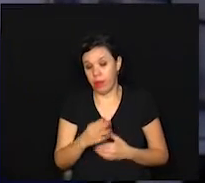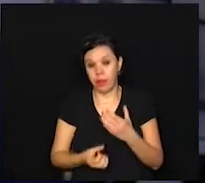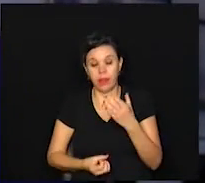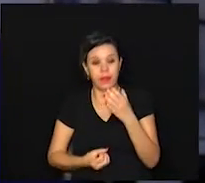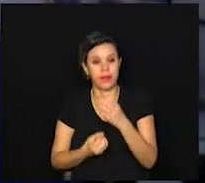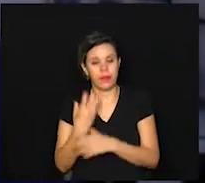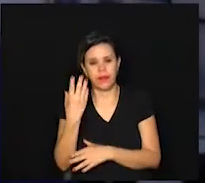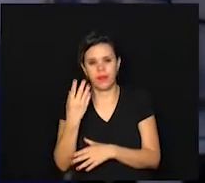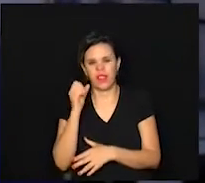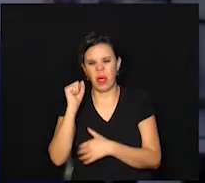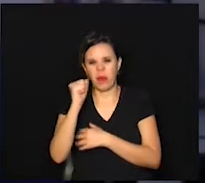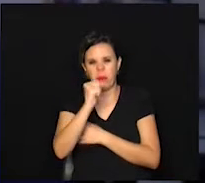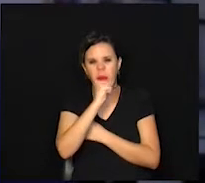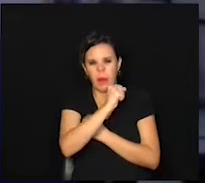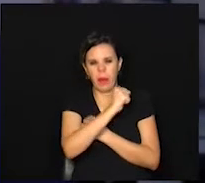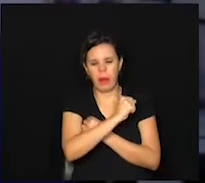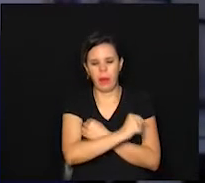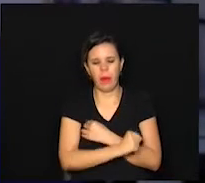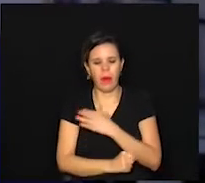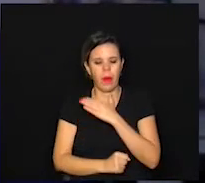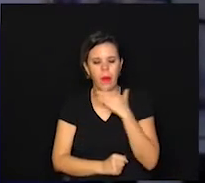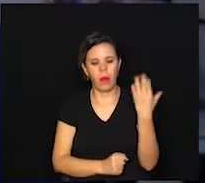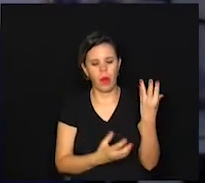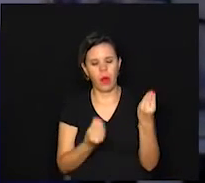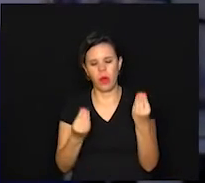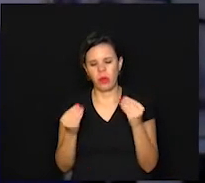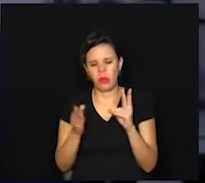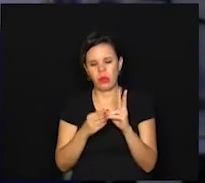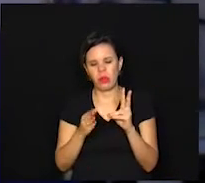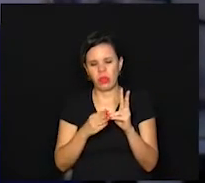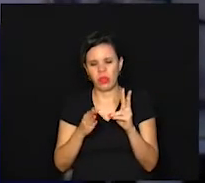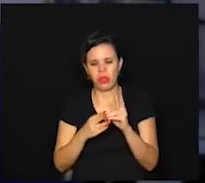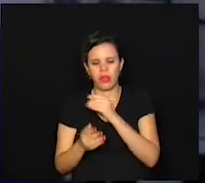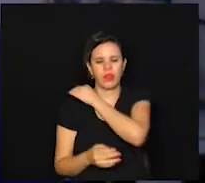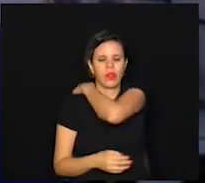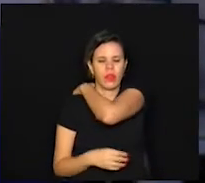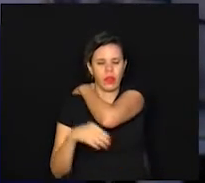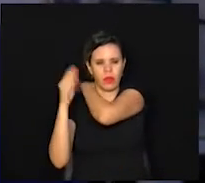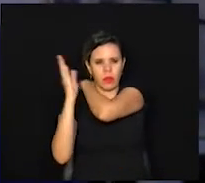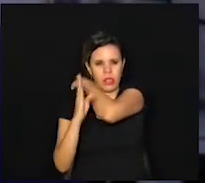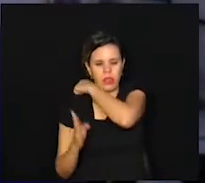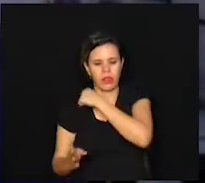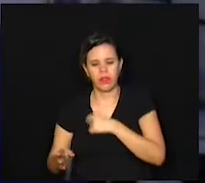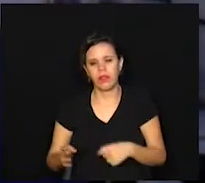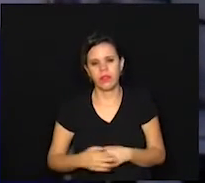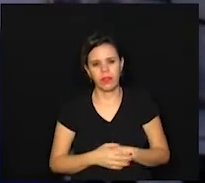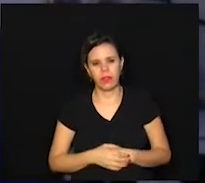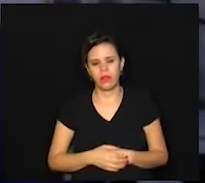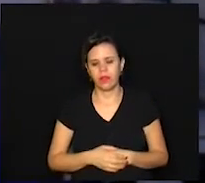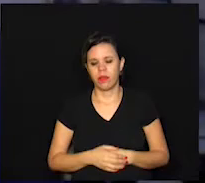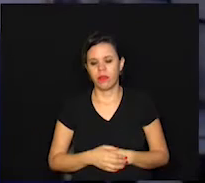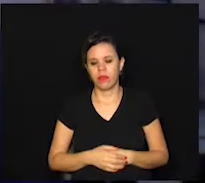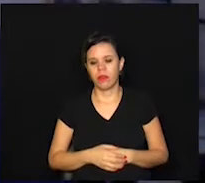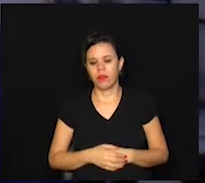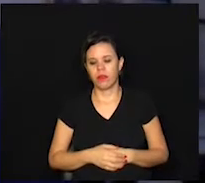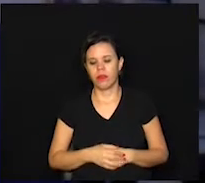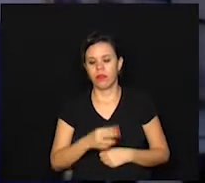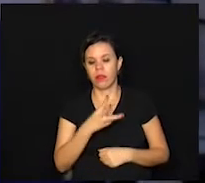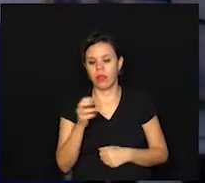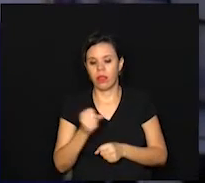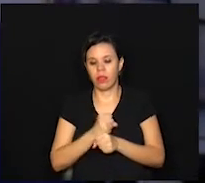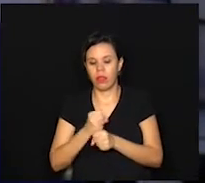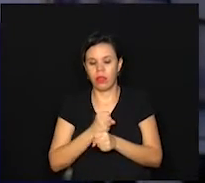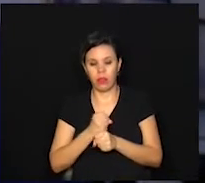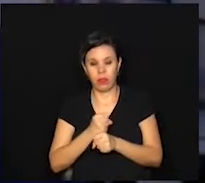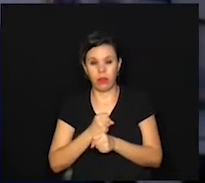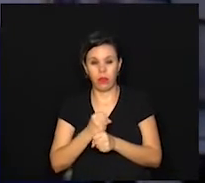um genocídio indígena, né? O Brasil viveu de mais 3 séculos e meio de escravidão.